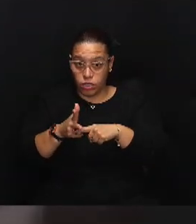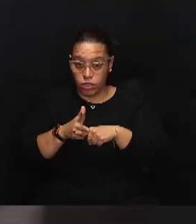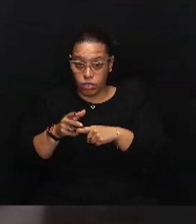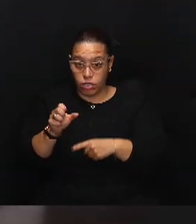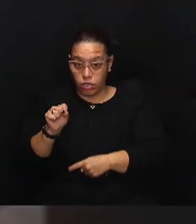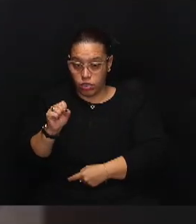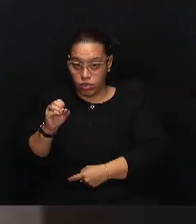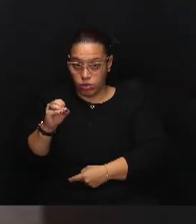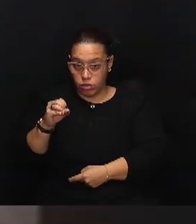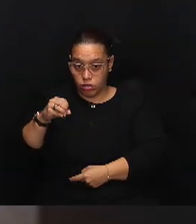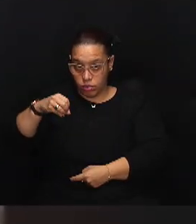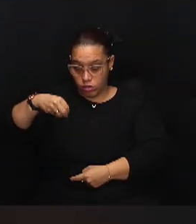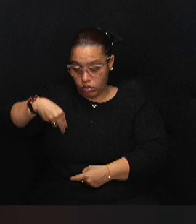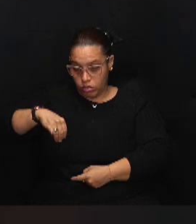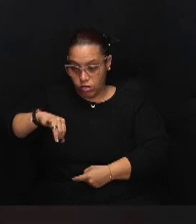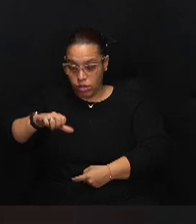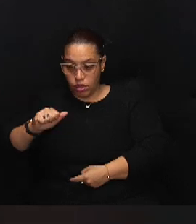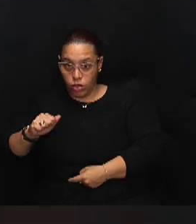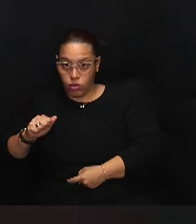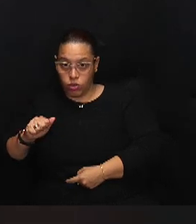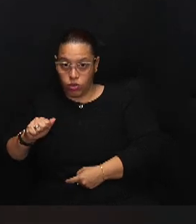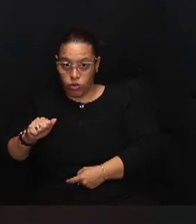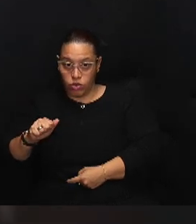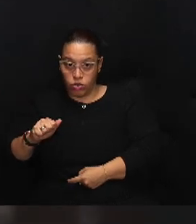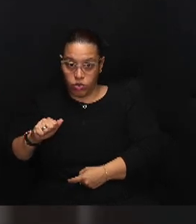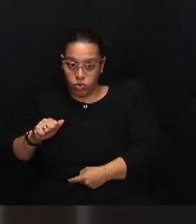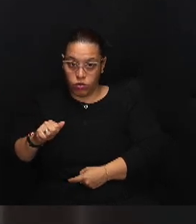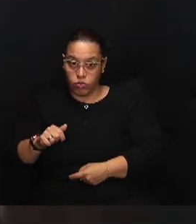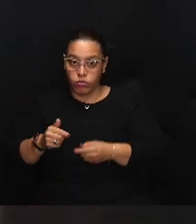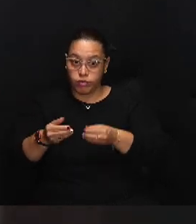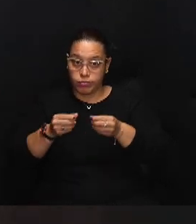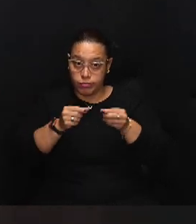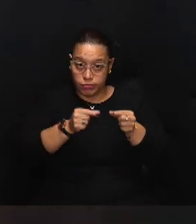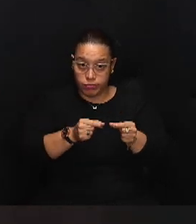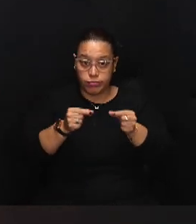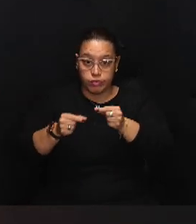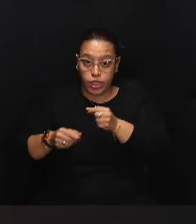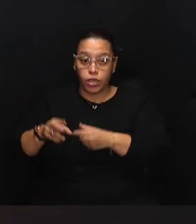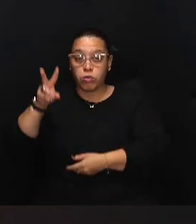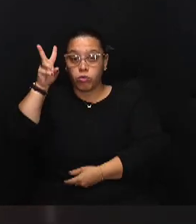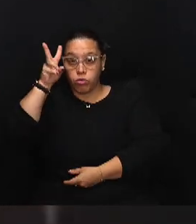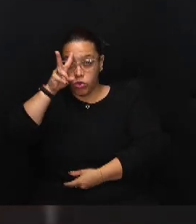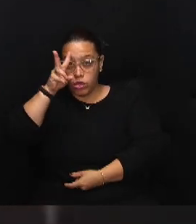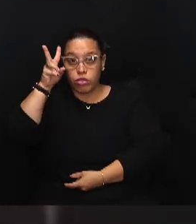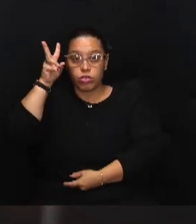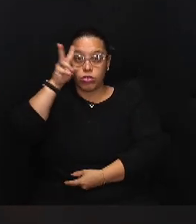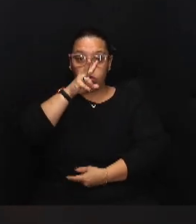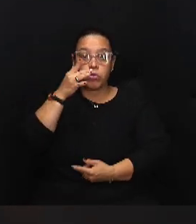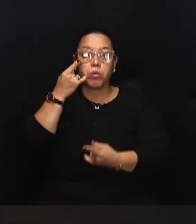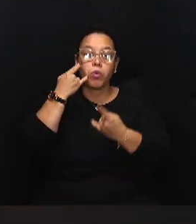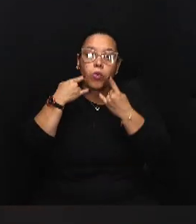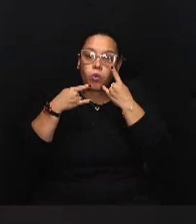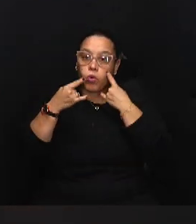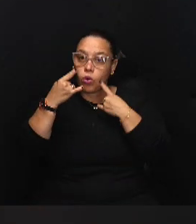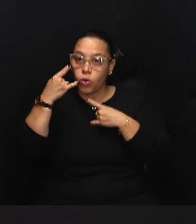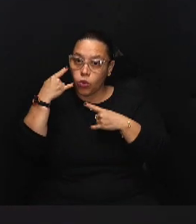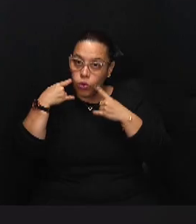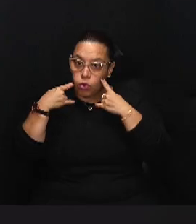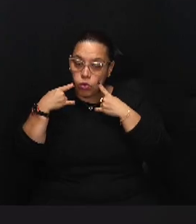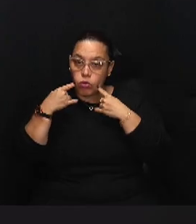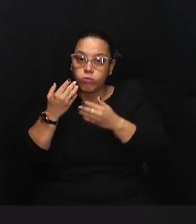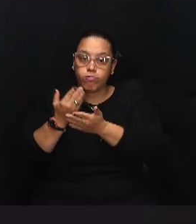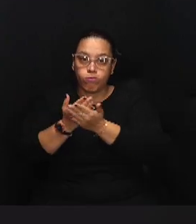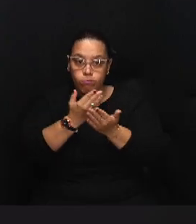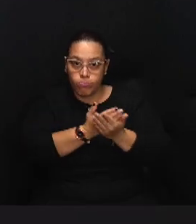Então cada pedacinho desse cemitério tem muita história, é muito interessante, merece ser